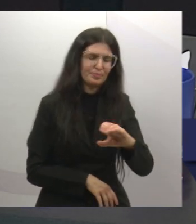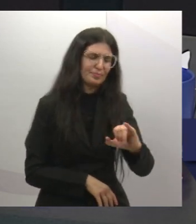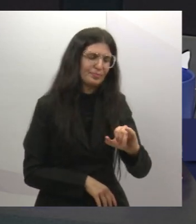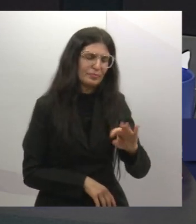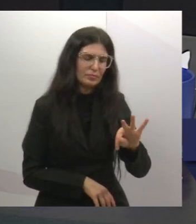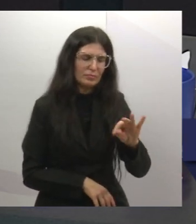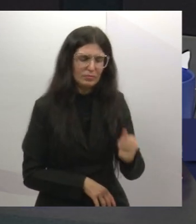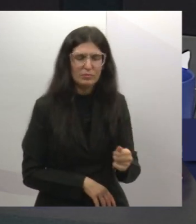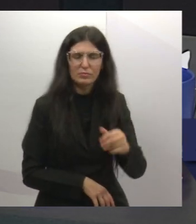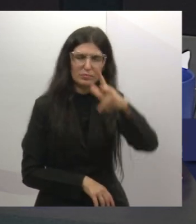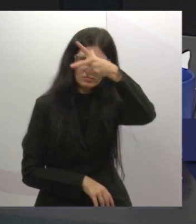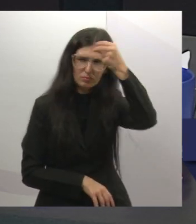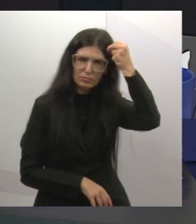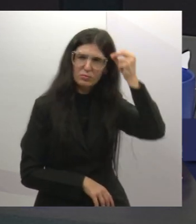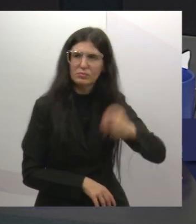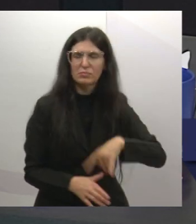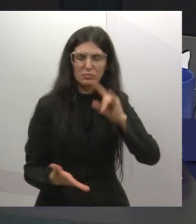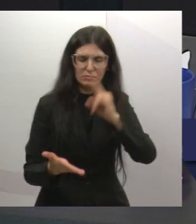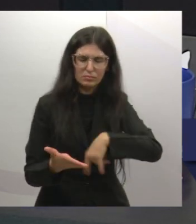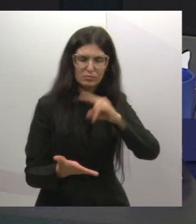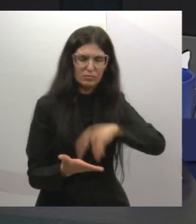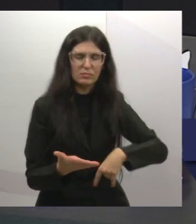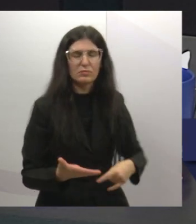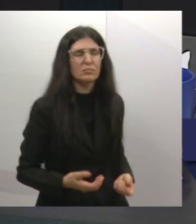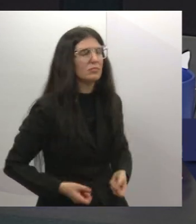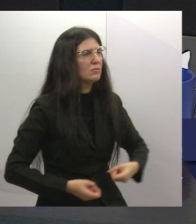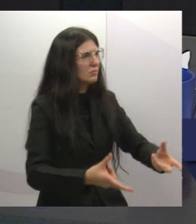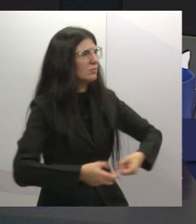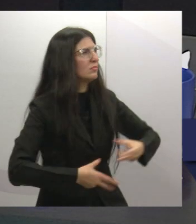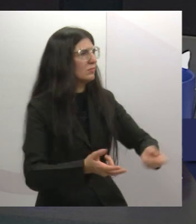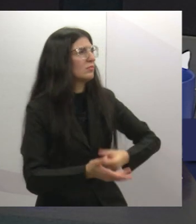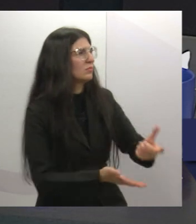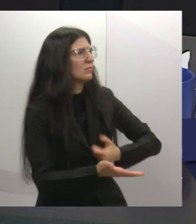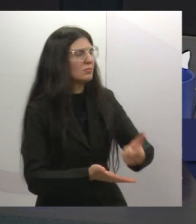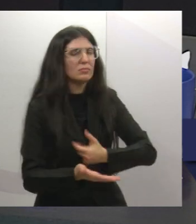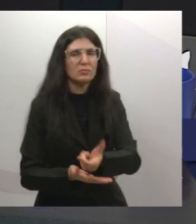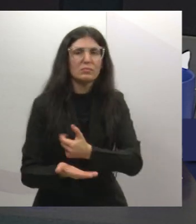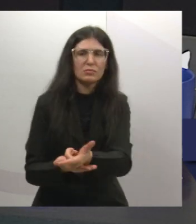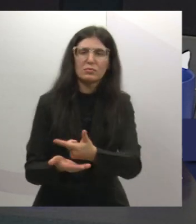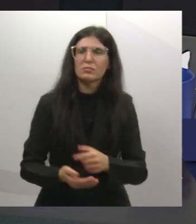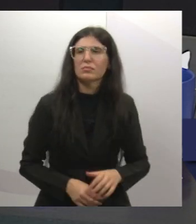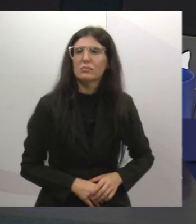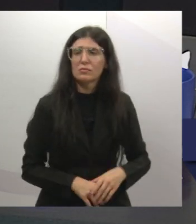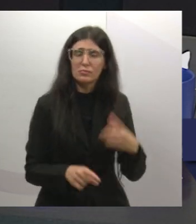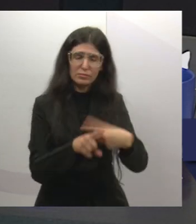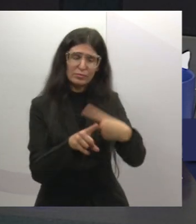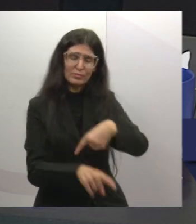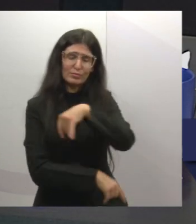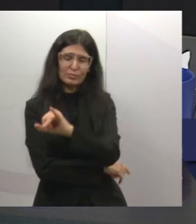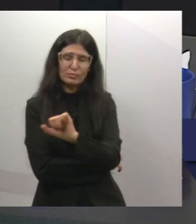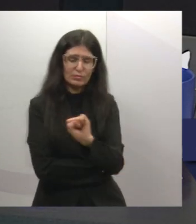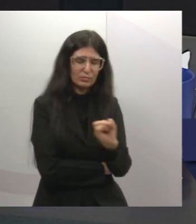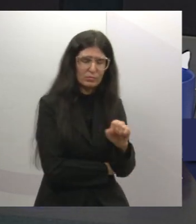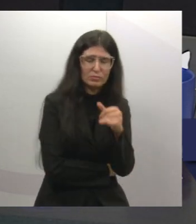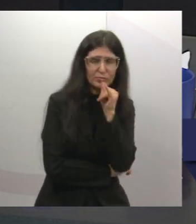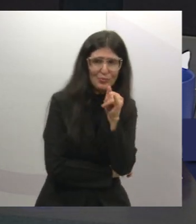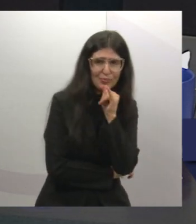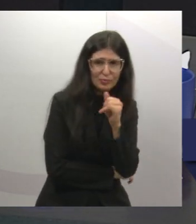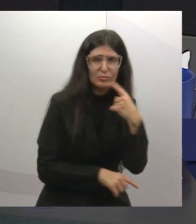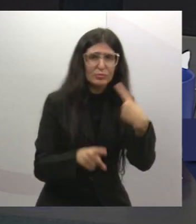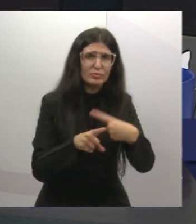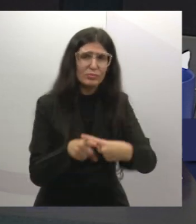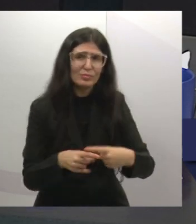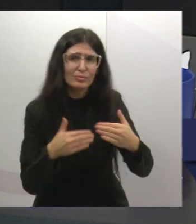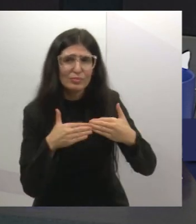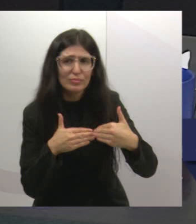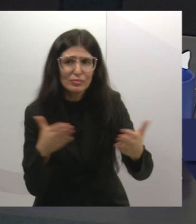teve uma previsão, uma projeção de entrada de receita. De ISS, por exemplo. Agora, com a pandemia, com